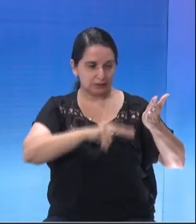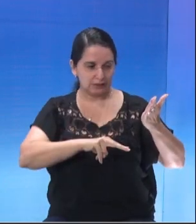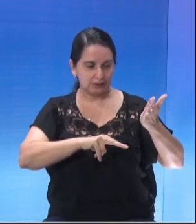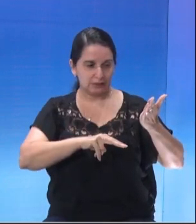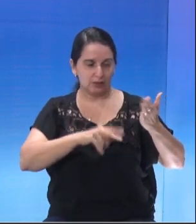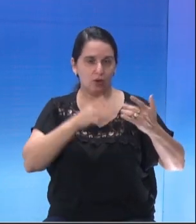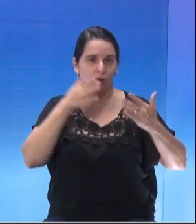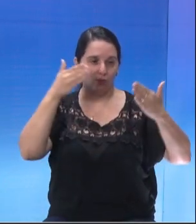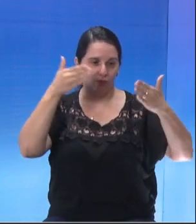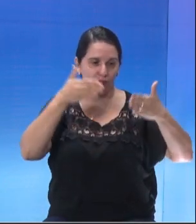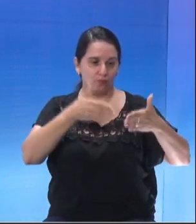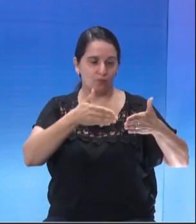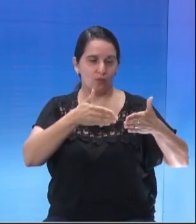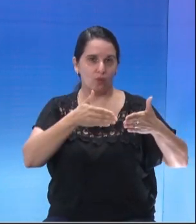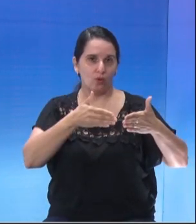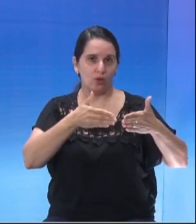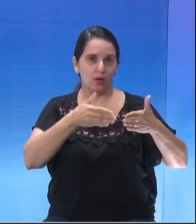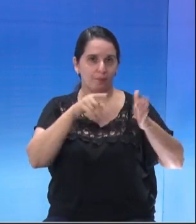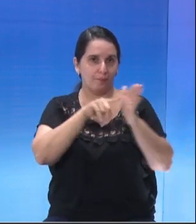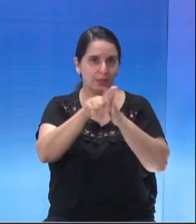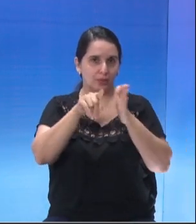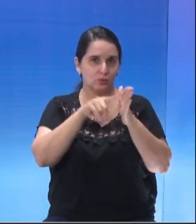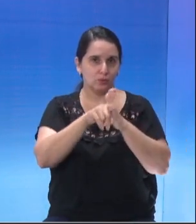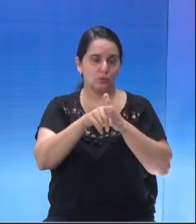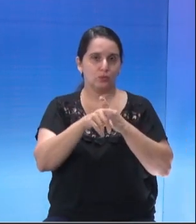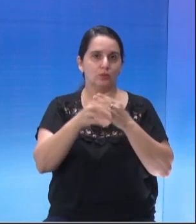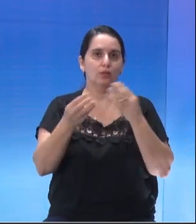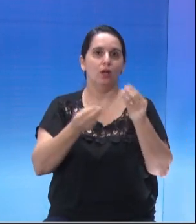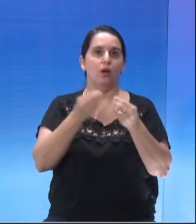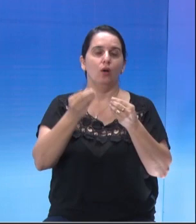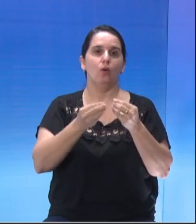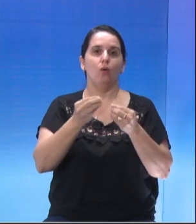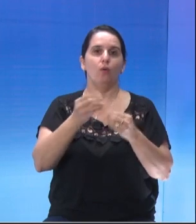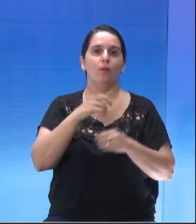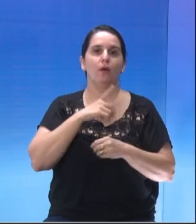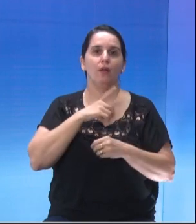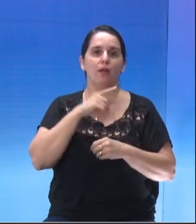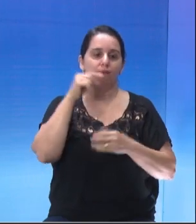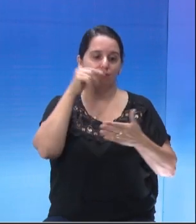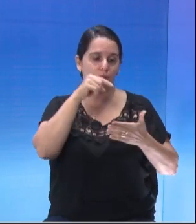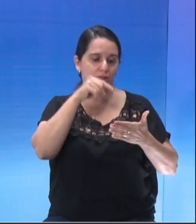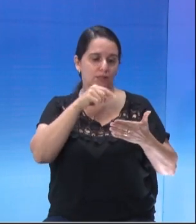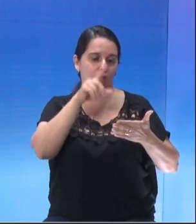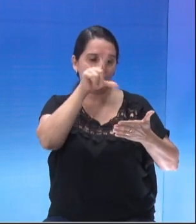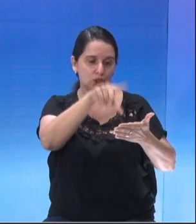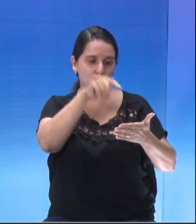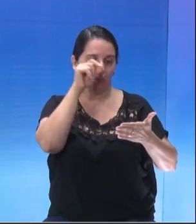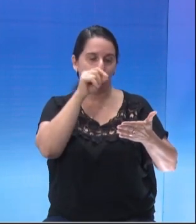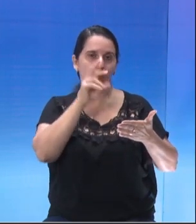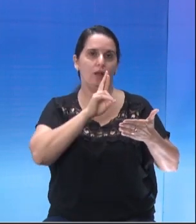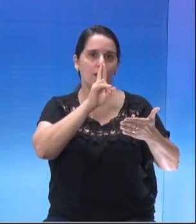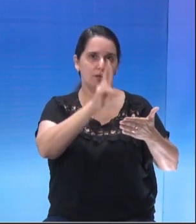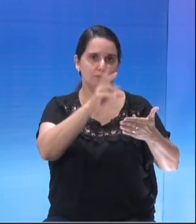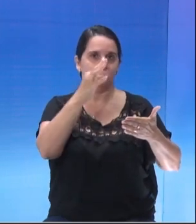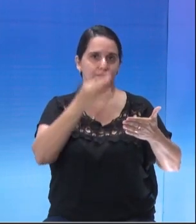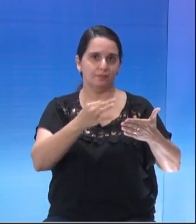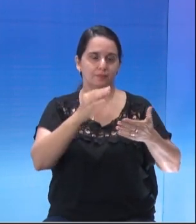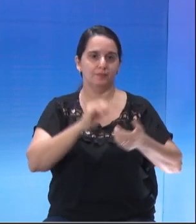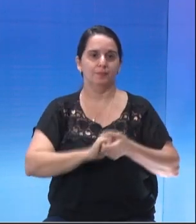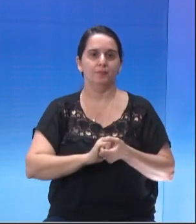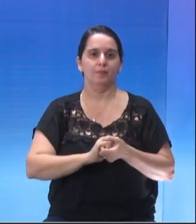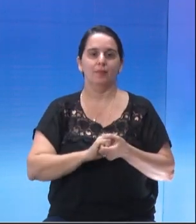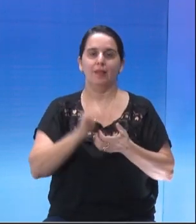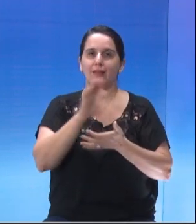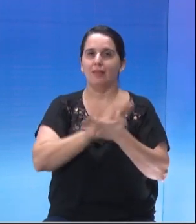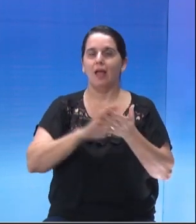nos focalizar, ele vai direcionar e comandar onde ele quer que você olhe, que você leia para você dar a resposta. Então,